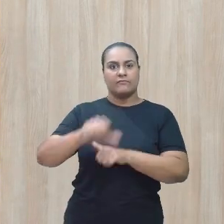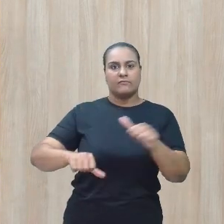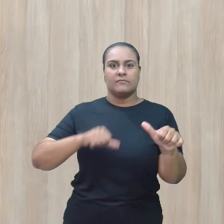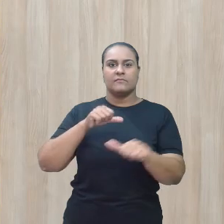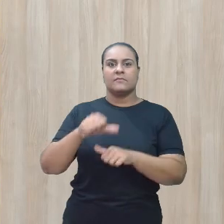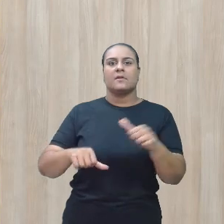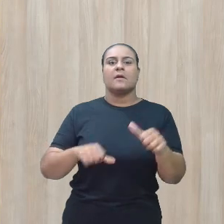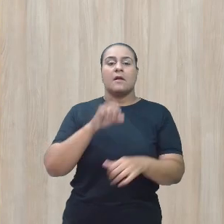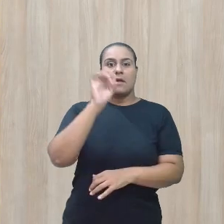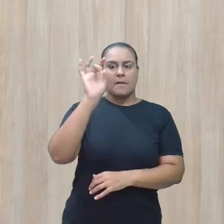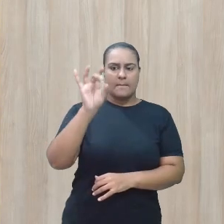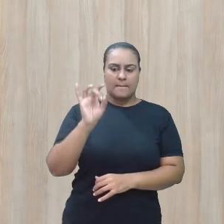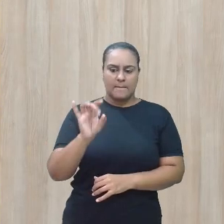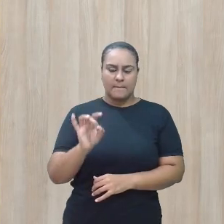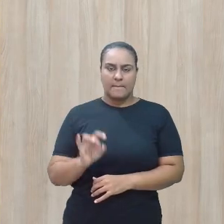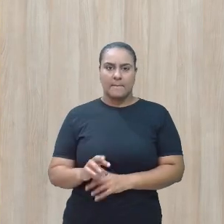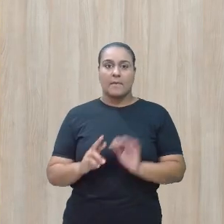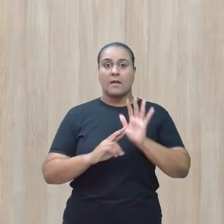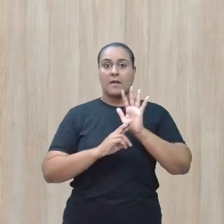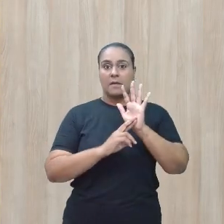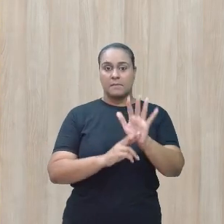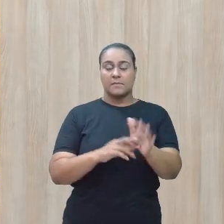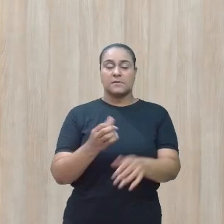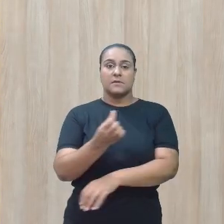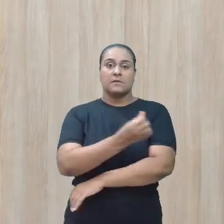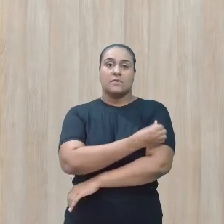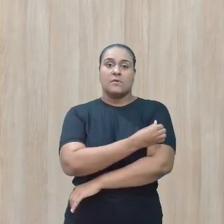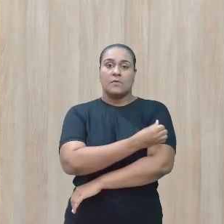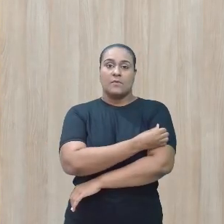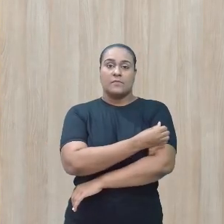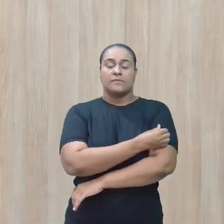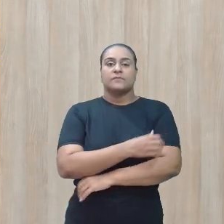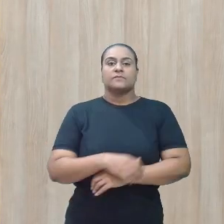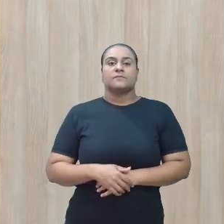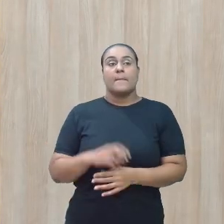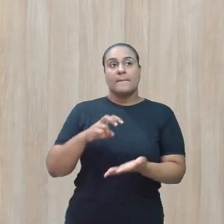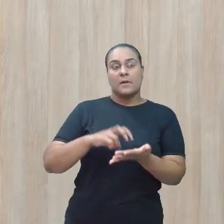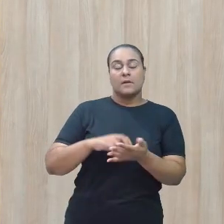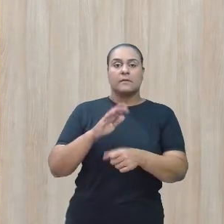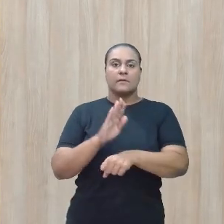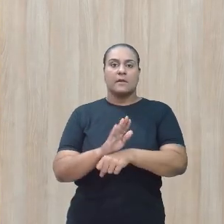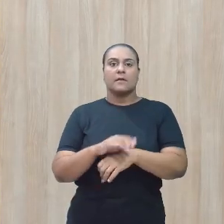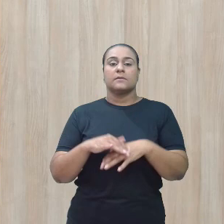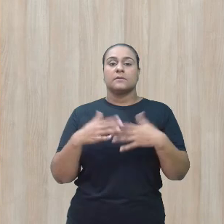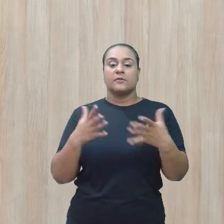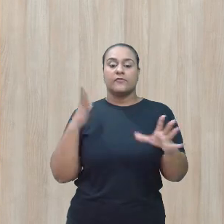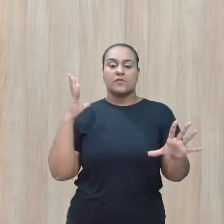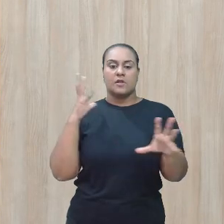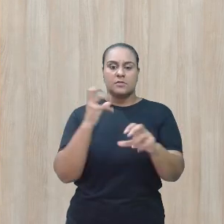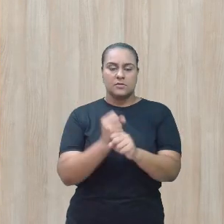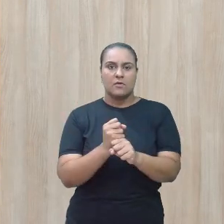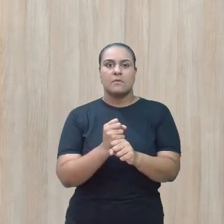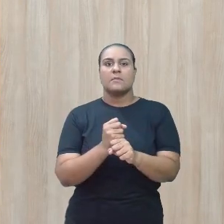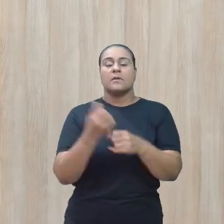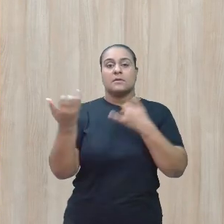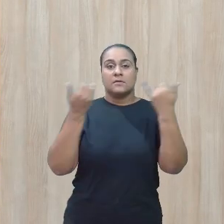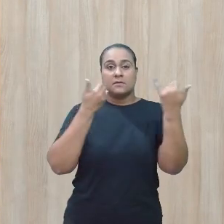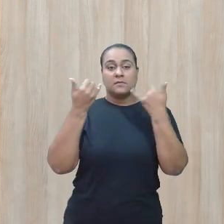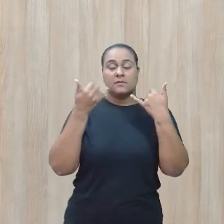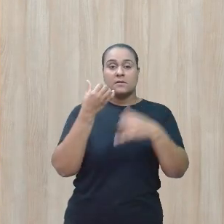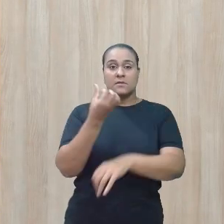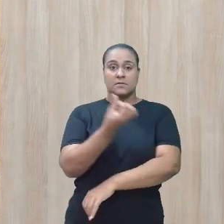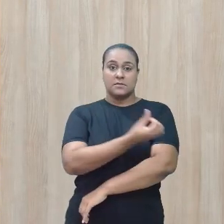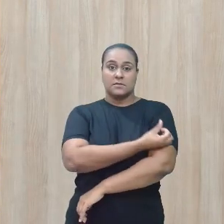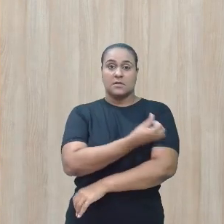modificada, né? Cada coluna está representando uma turma aqui. E aí a gente fez a soma dessas informações. Aqui no sexto ano